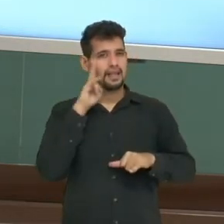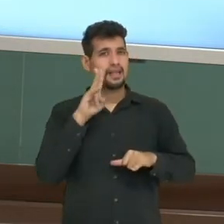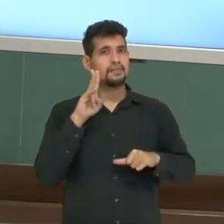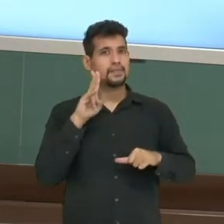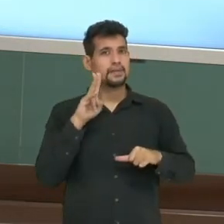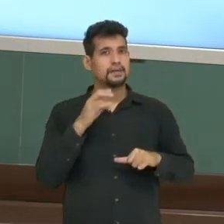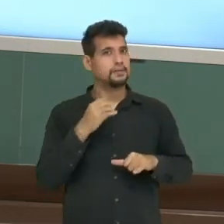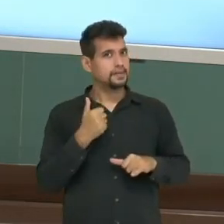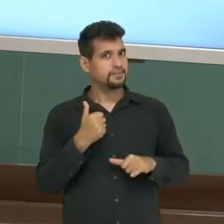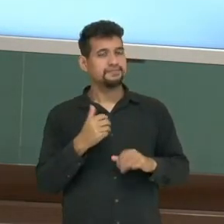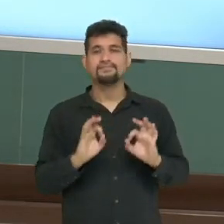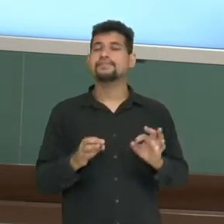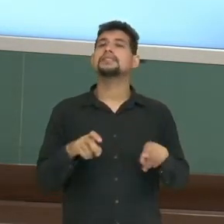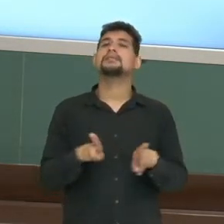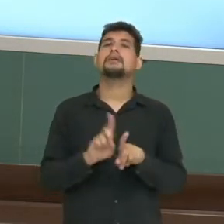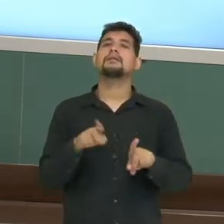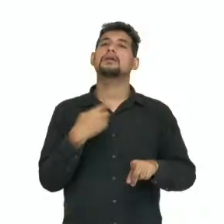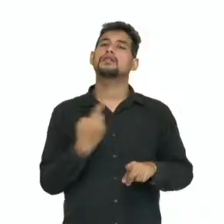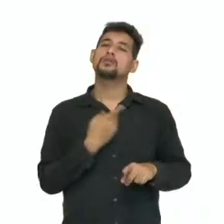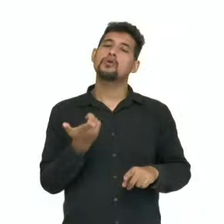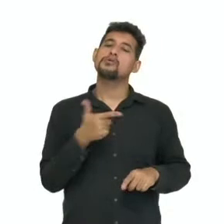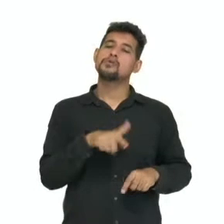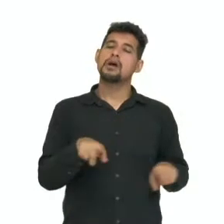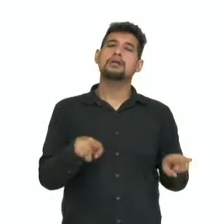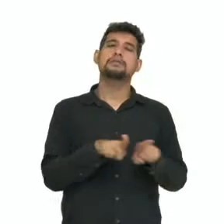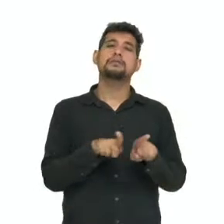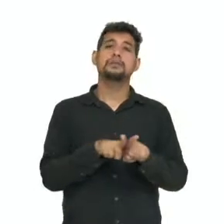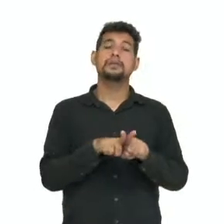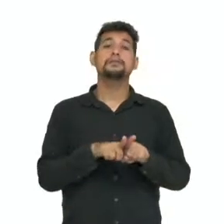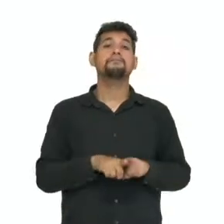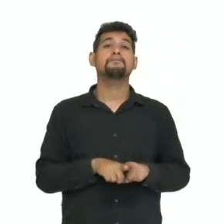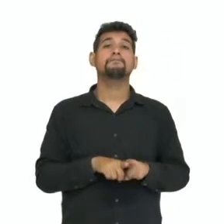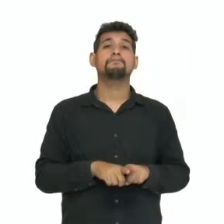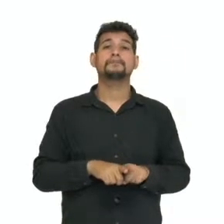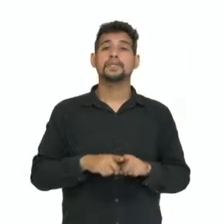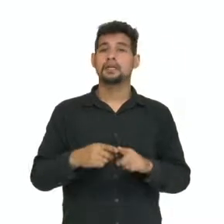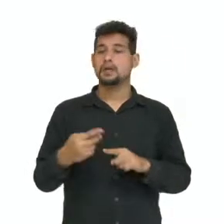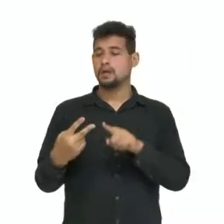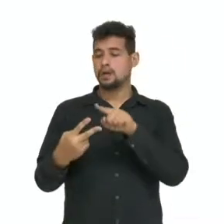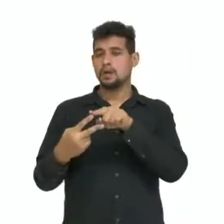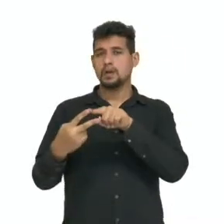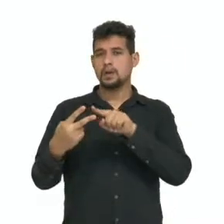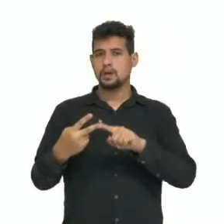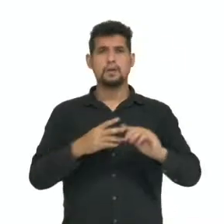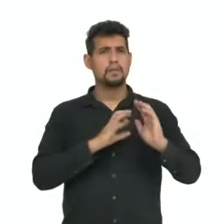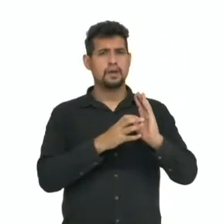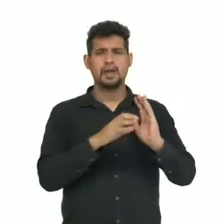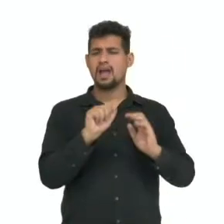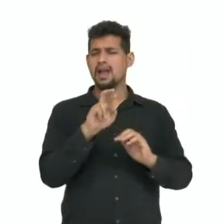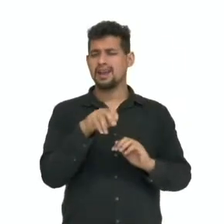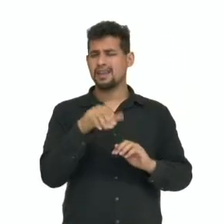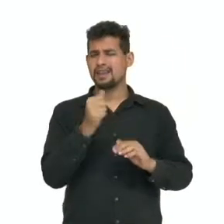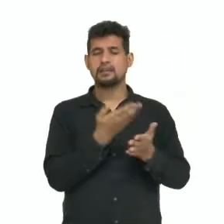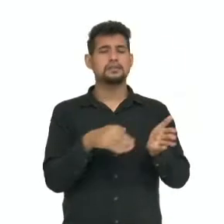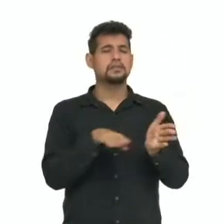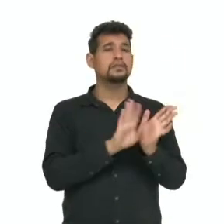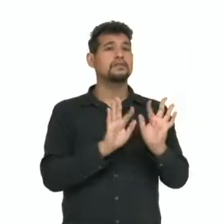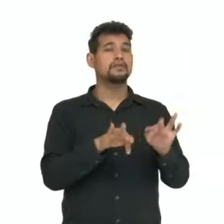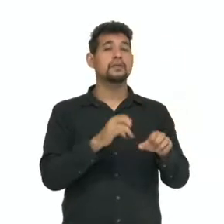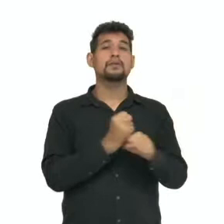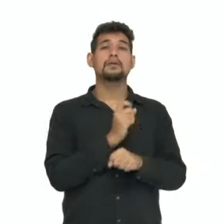Boa, criança! Então, para a gente continuar, o bipartidarismo, Arena, MDB, chegou ao fim em